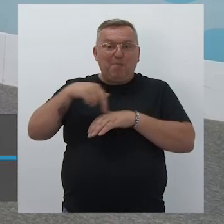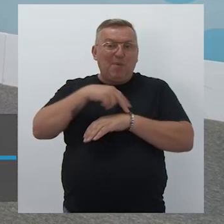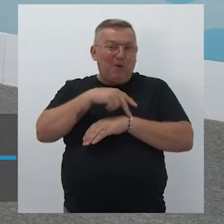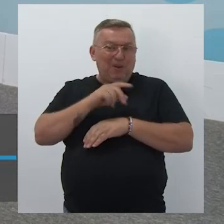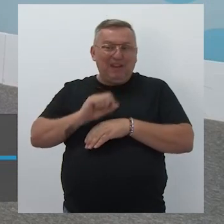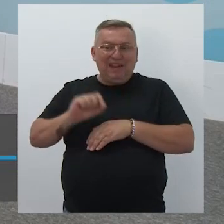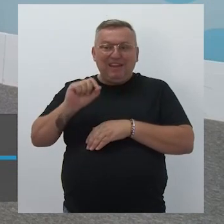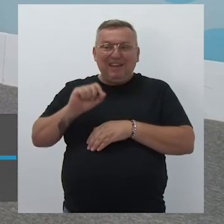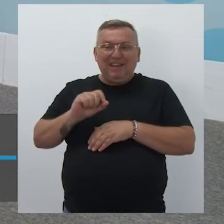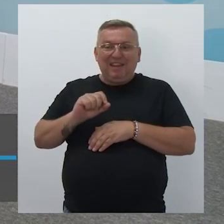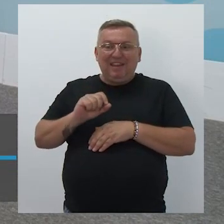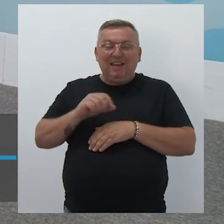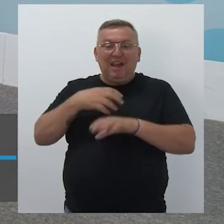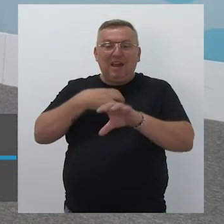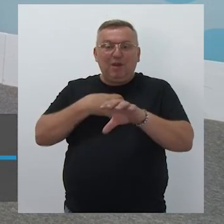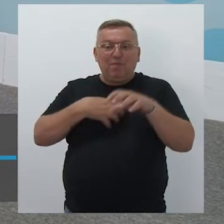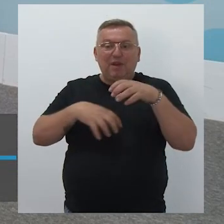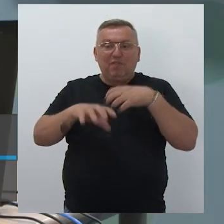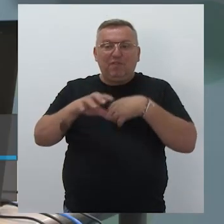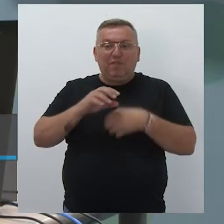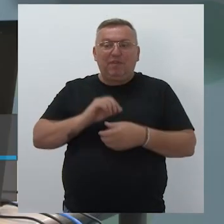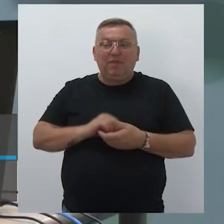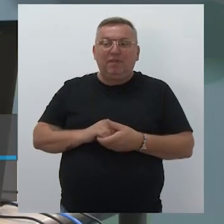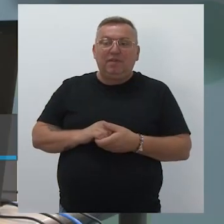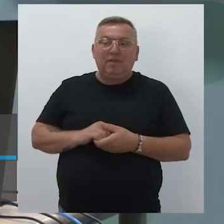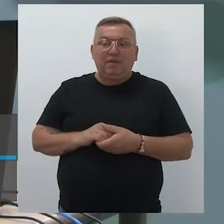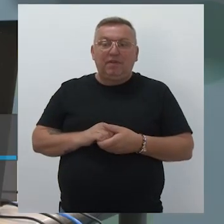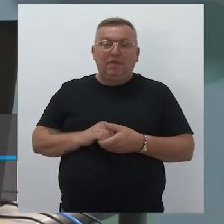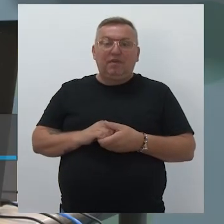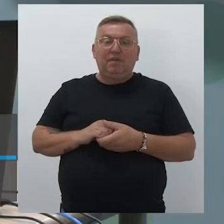moda, né? Que é a empatia, né?